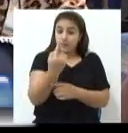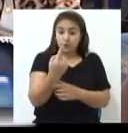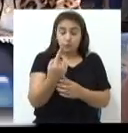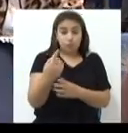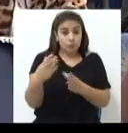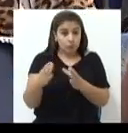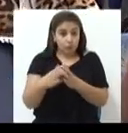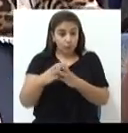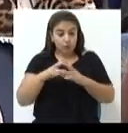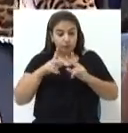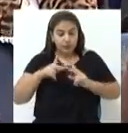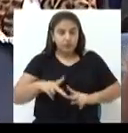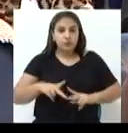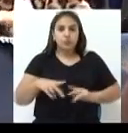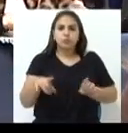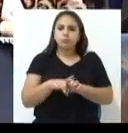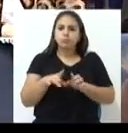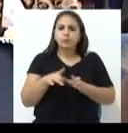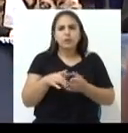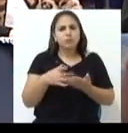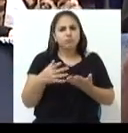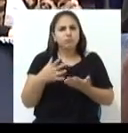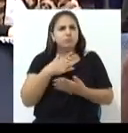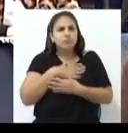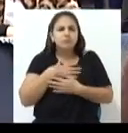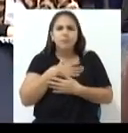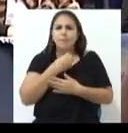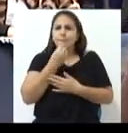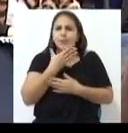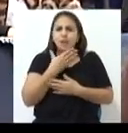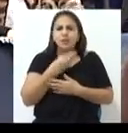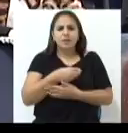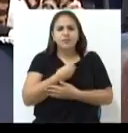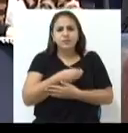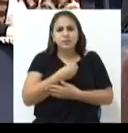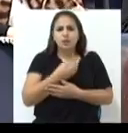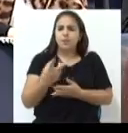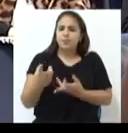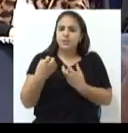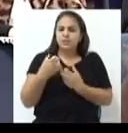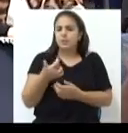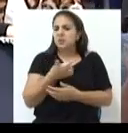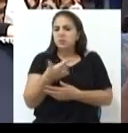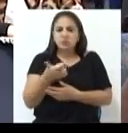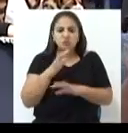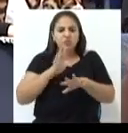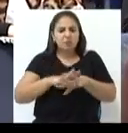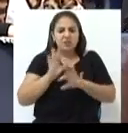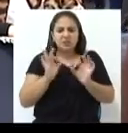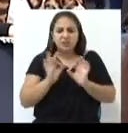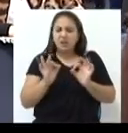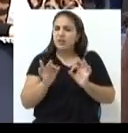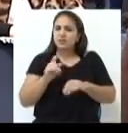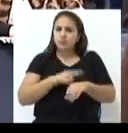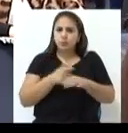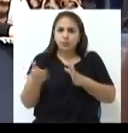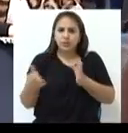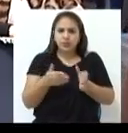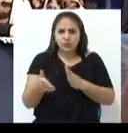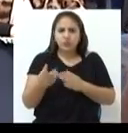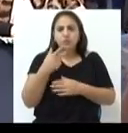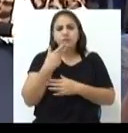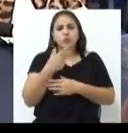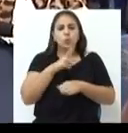de pessoas entusiasmadas pela vida e percebendo que não existia nada na época que tratasse